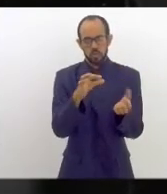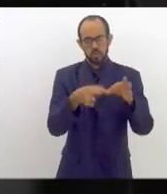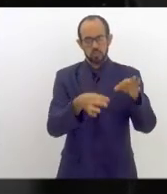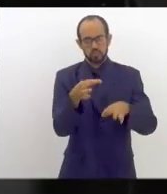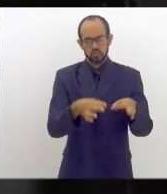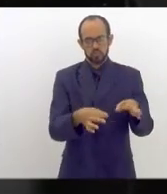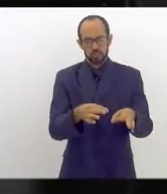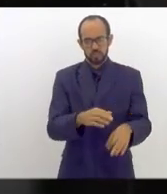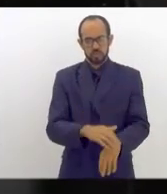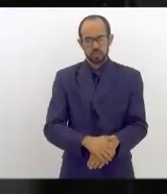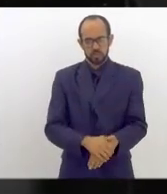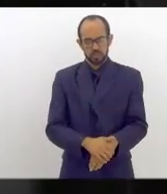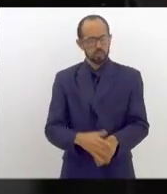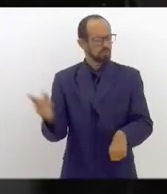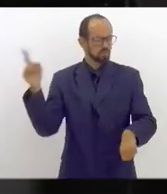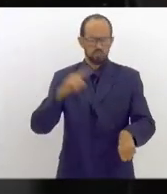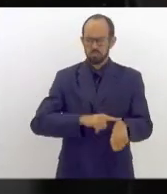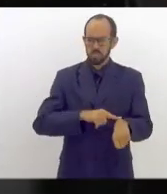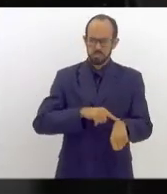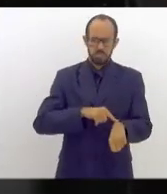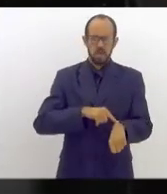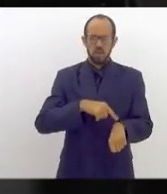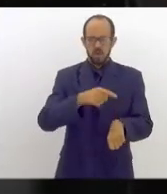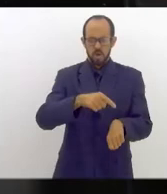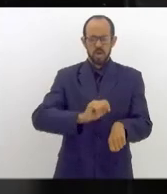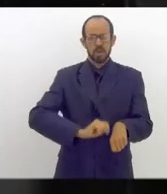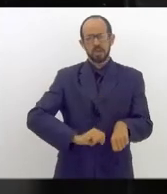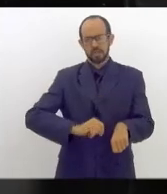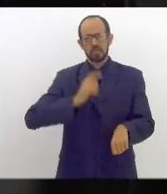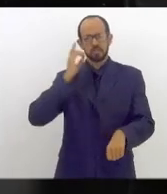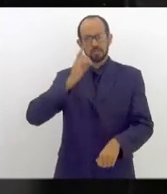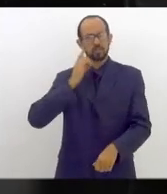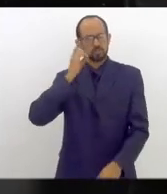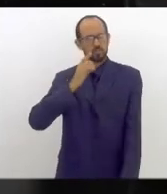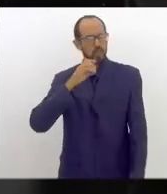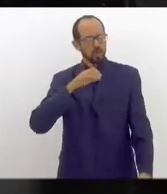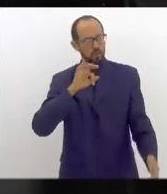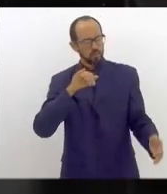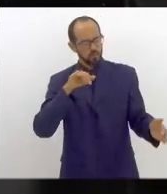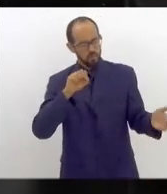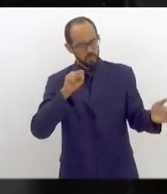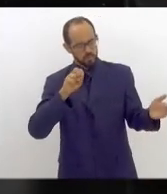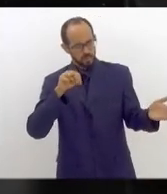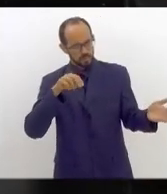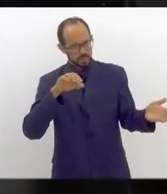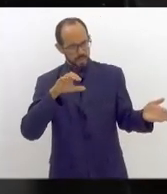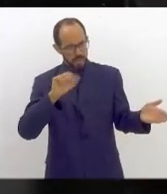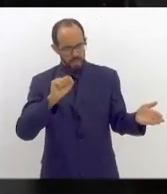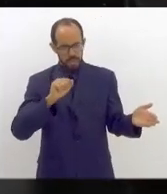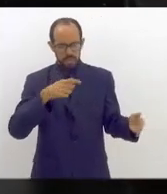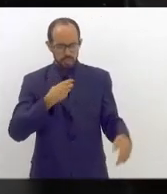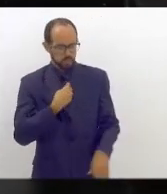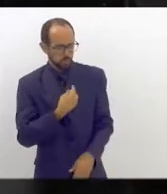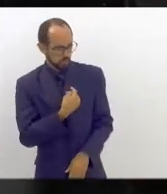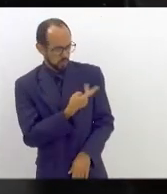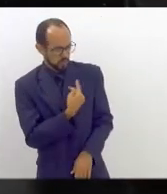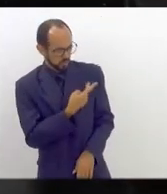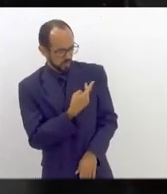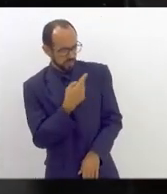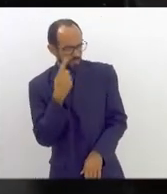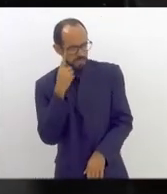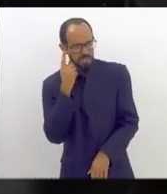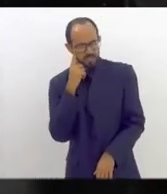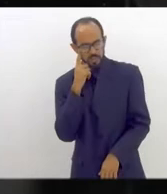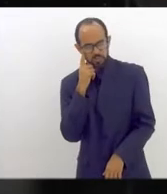e imediatamente estava ao meu lado de cima do Fonseca passos e olhei para ele nós dois pensamos